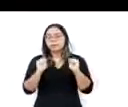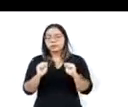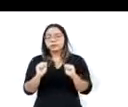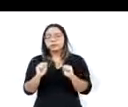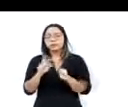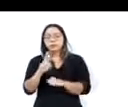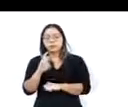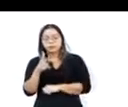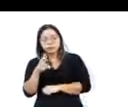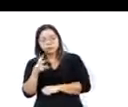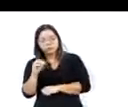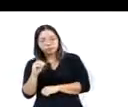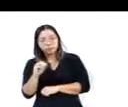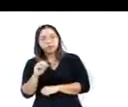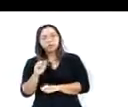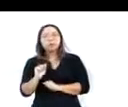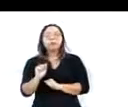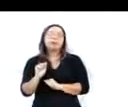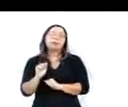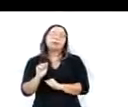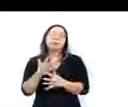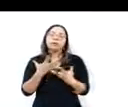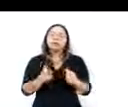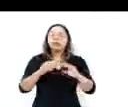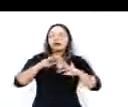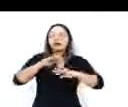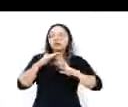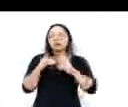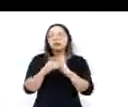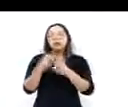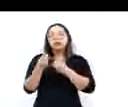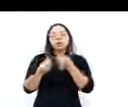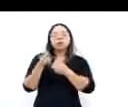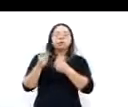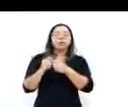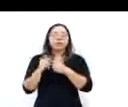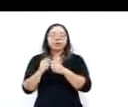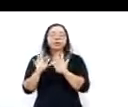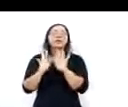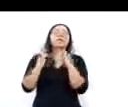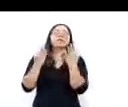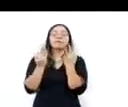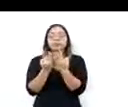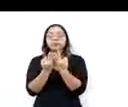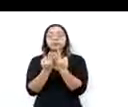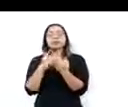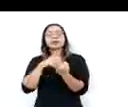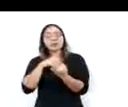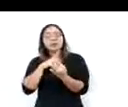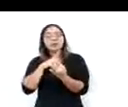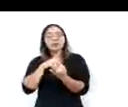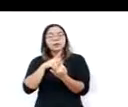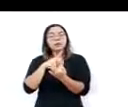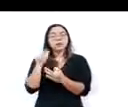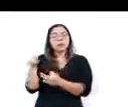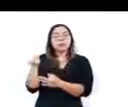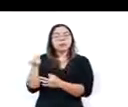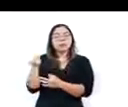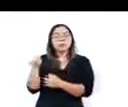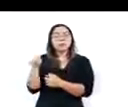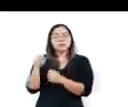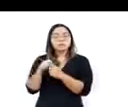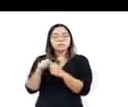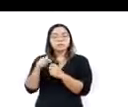todo mundo, ou podemos reprovar, como faremos? E as famílias, eles têm culpa disso? Eles tiveram culpa dessa pandemia?